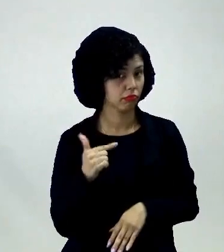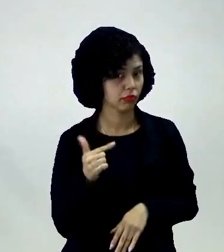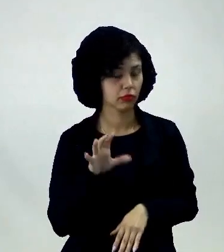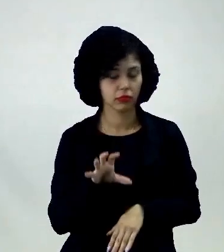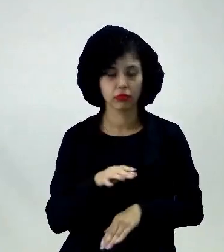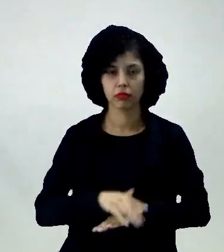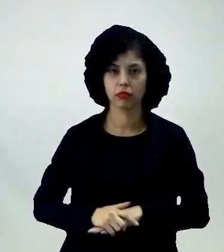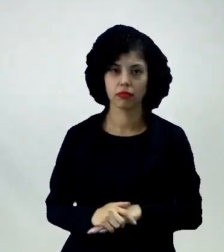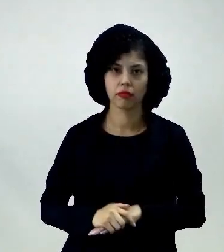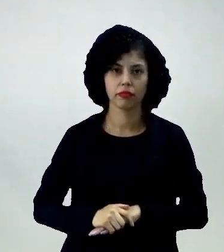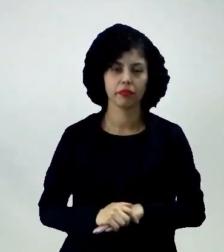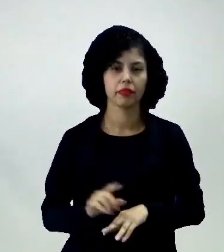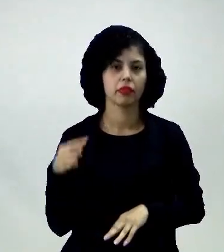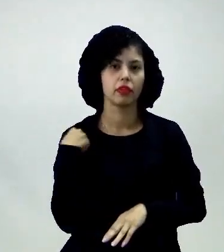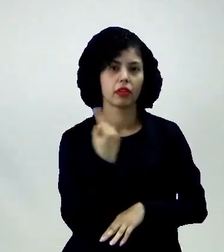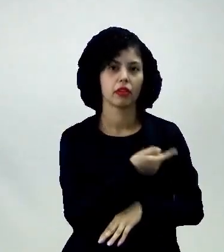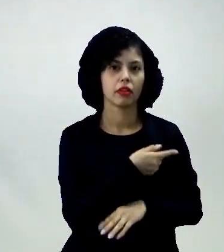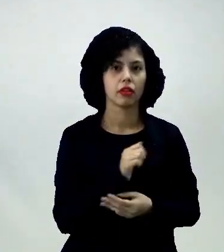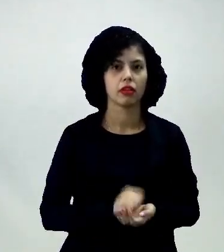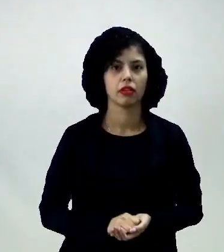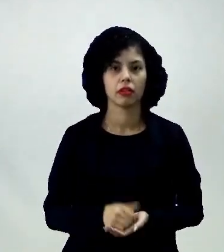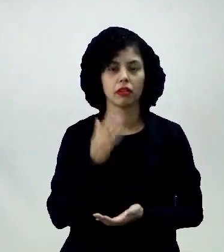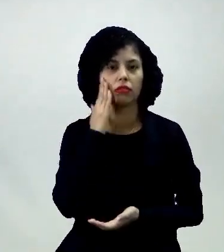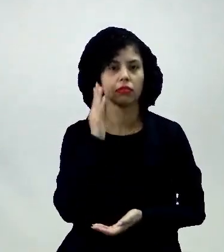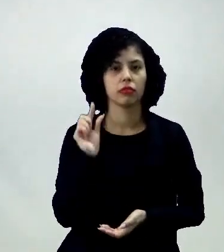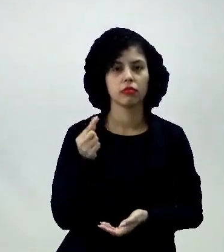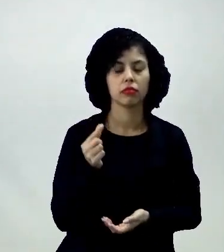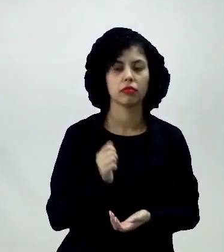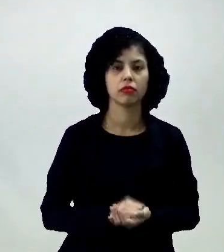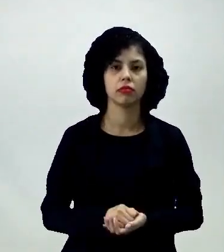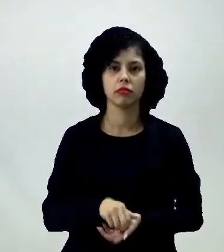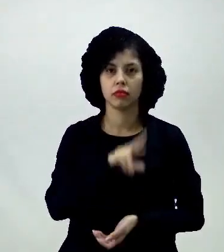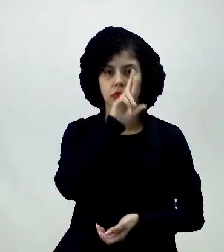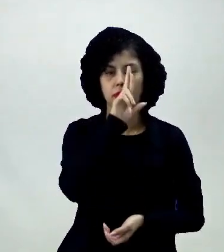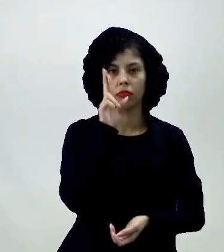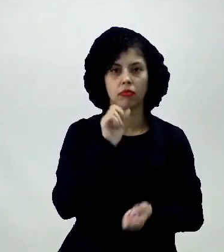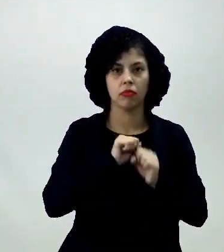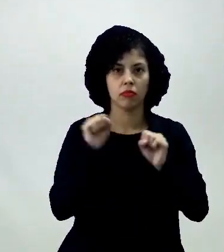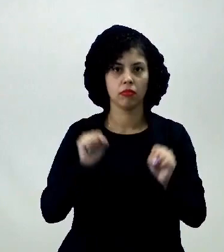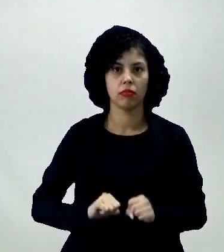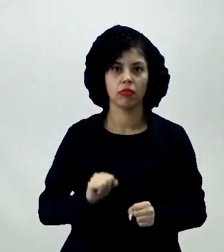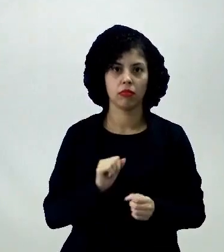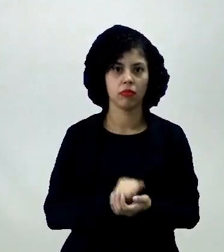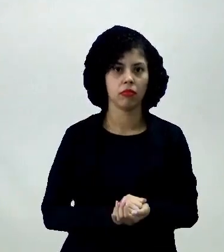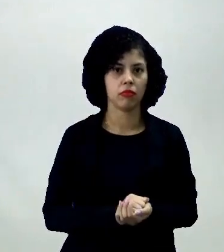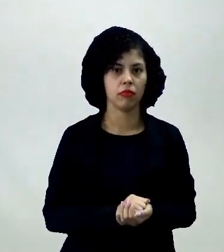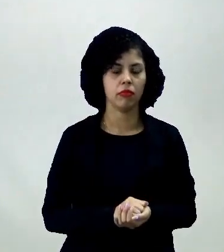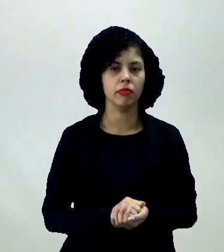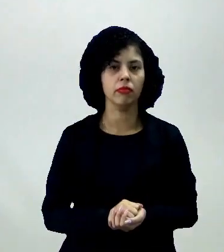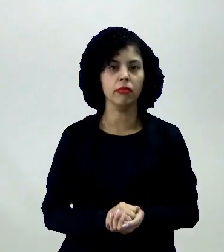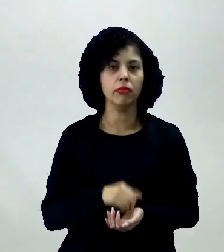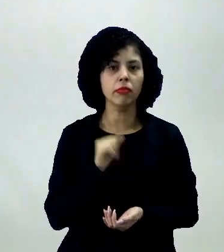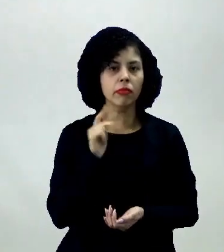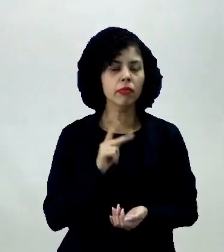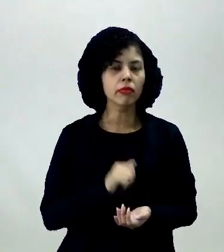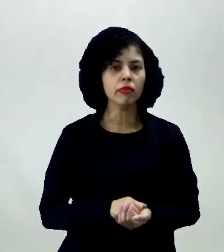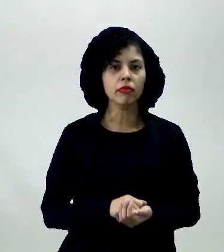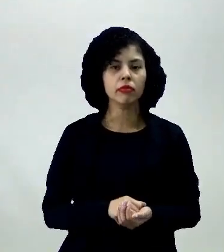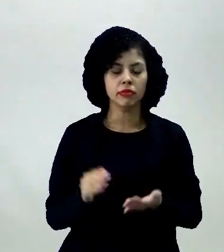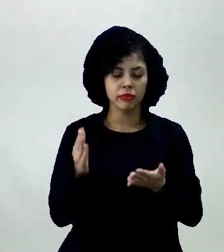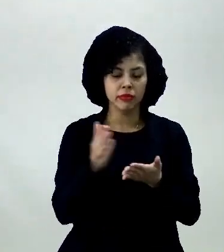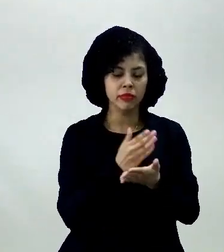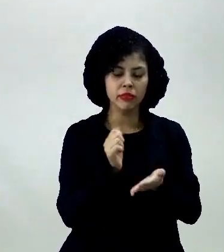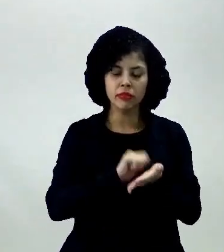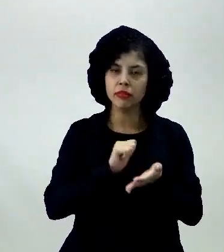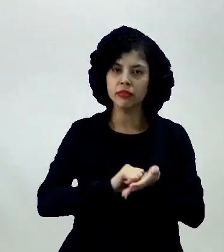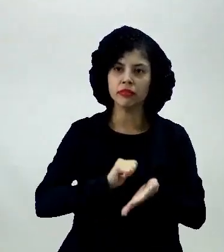assim, né? Então a gente vai entender um pouquinho dessa história aí do sistema de gravação de som, tá? Pegue seu